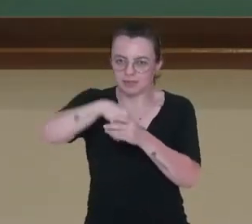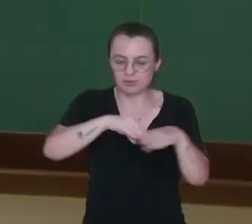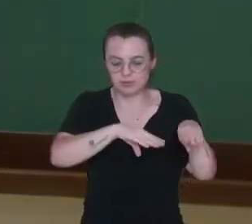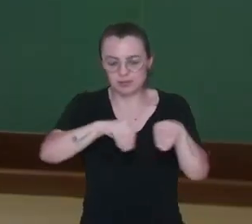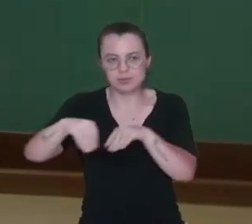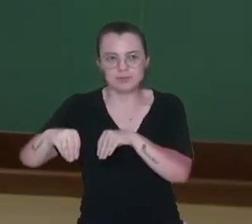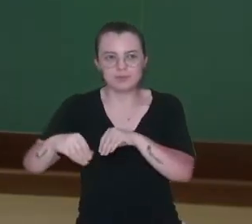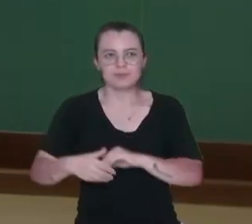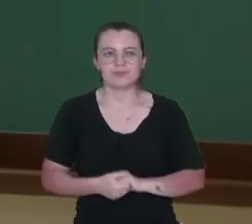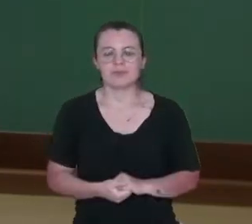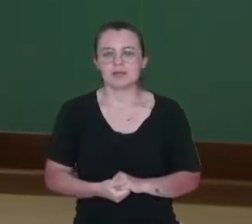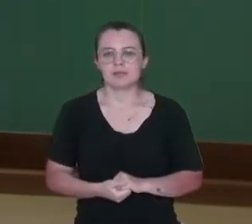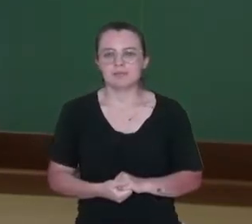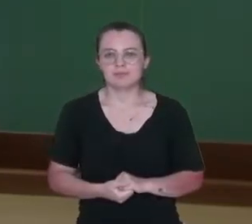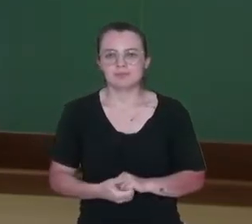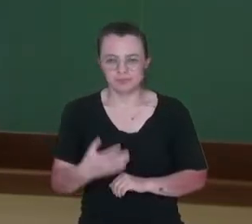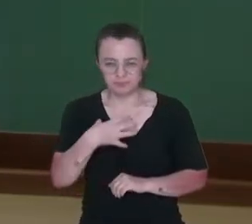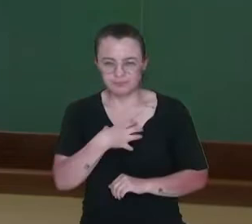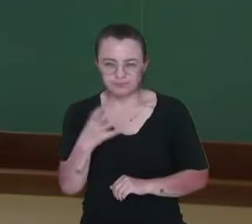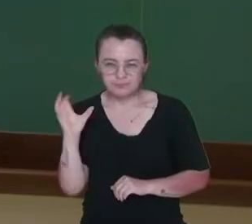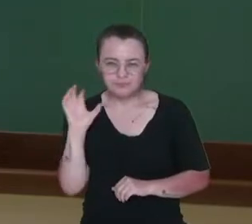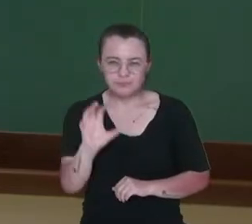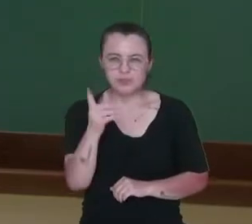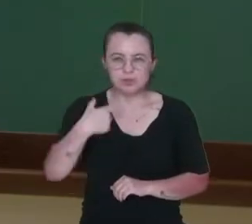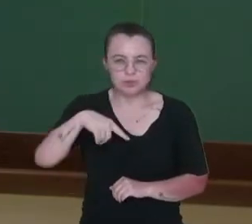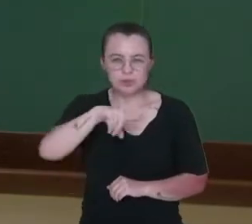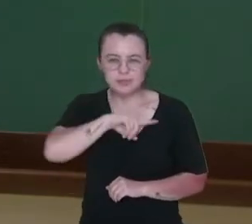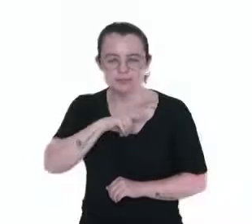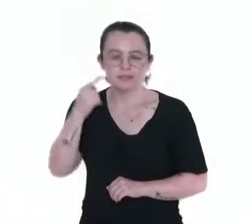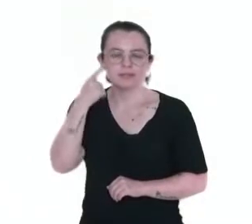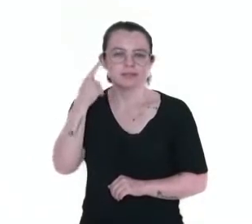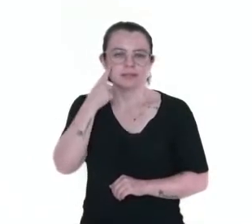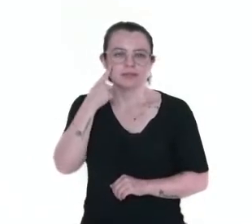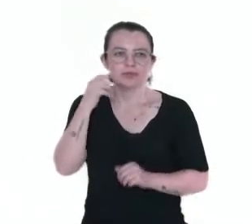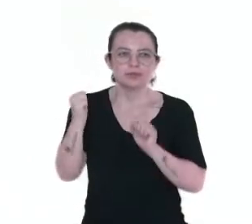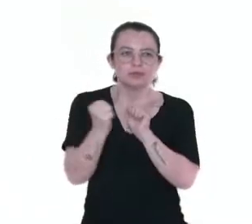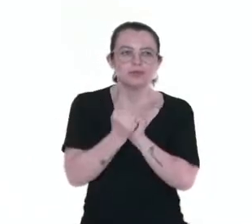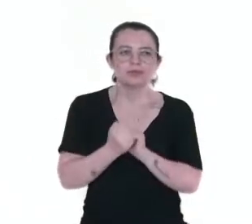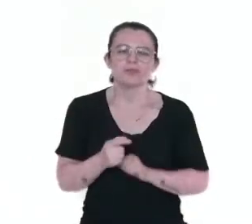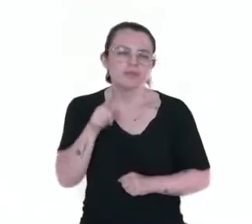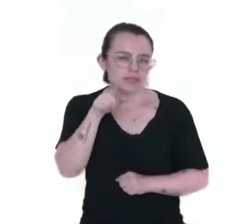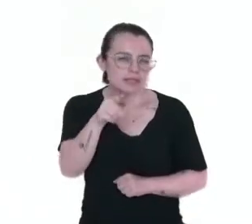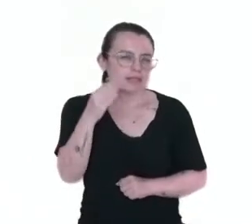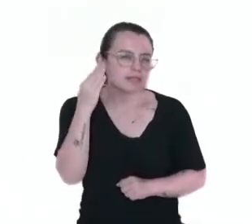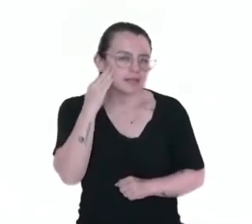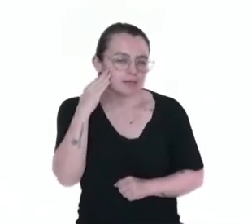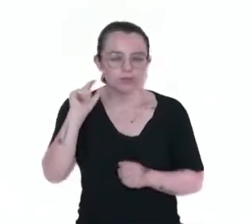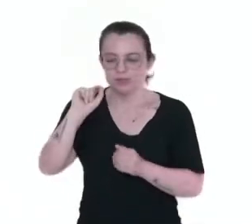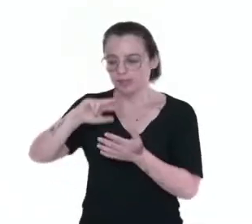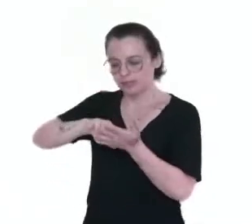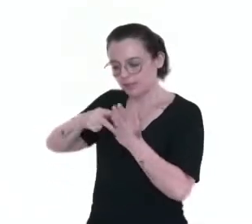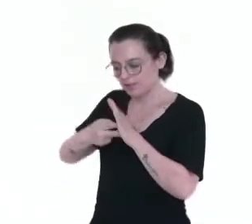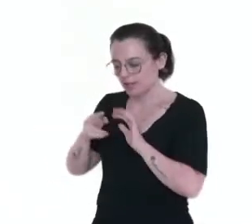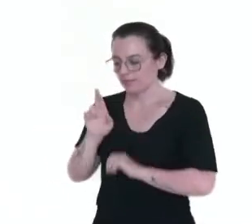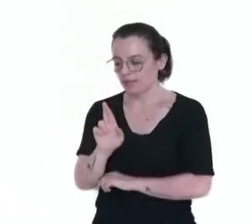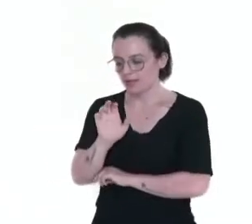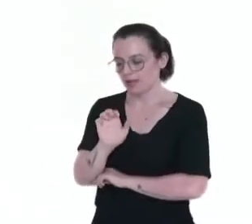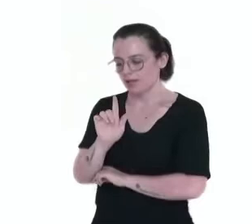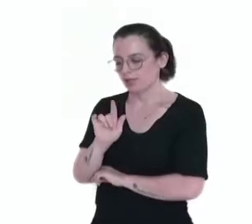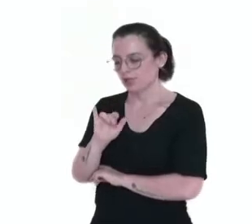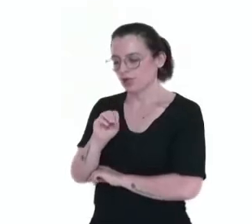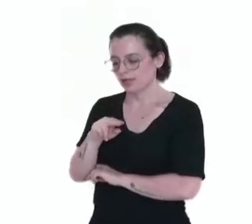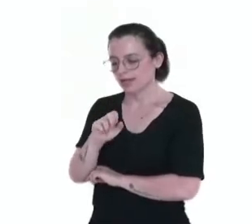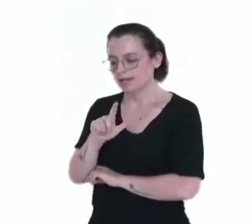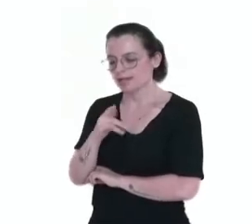sentido, pensamos juntos então. Vocês sabem o que é regionalização e região? Vocês conhecem